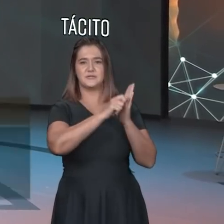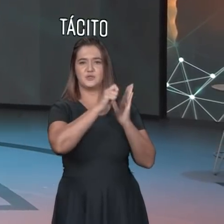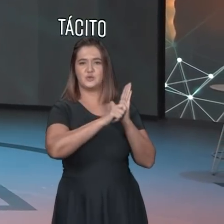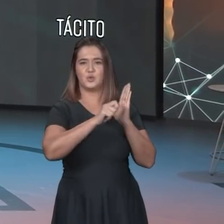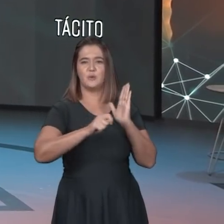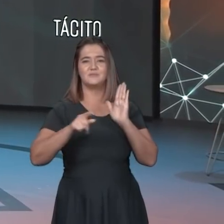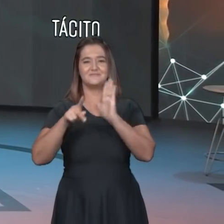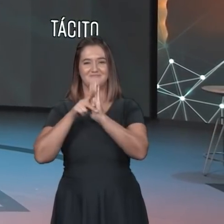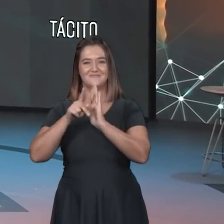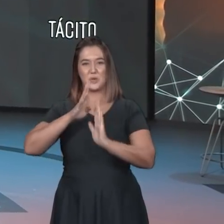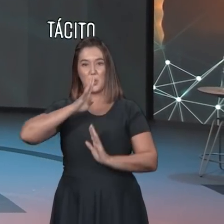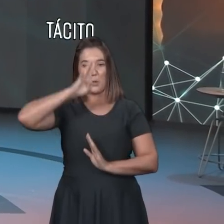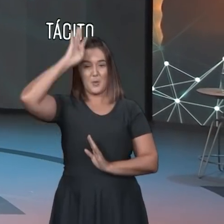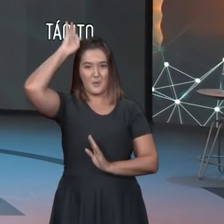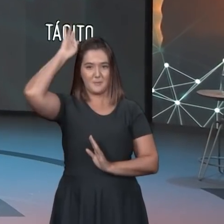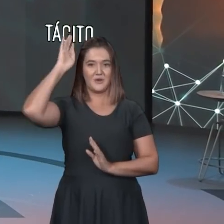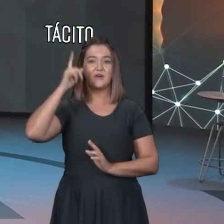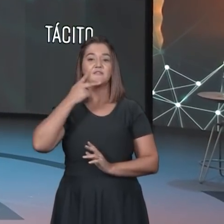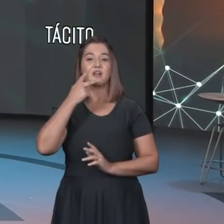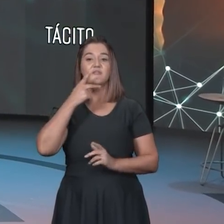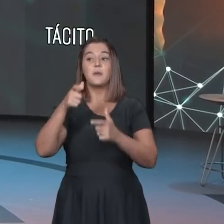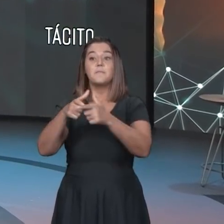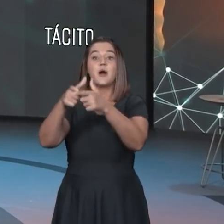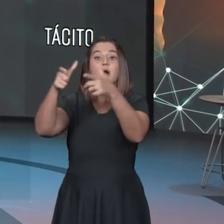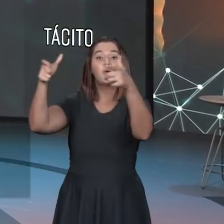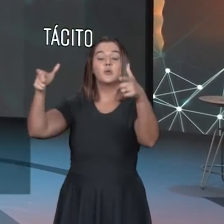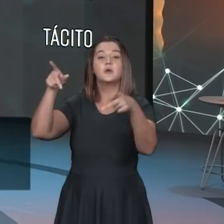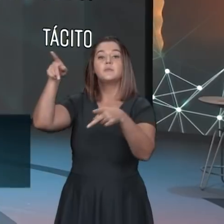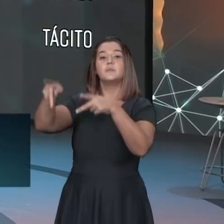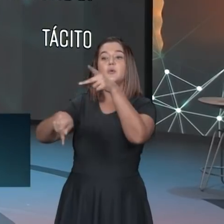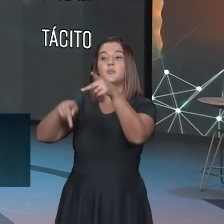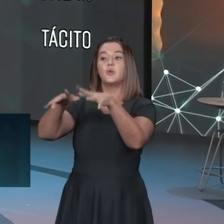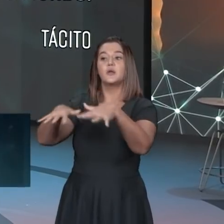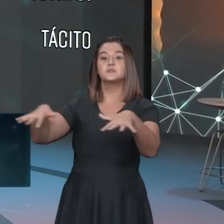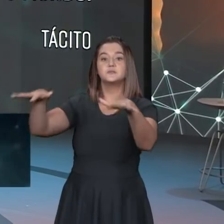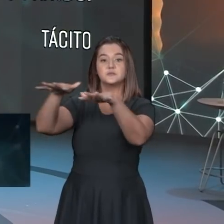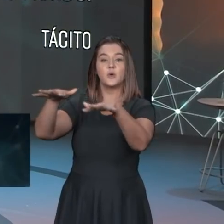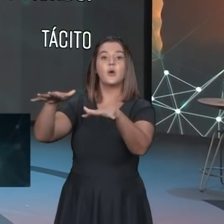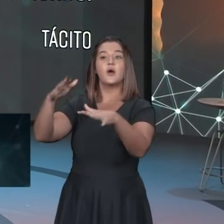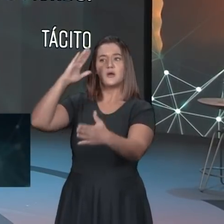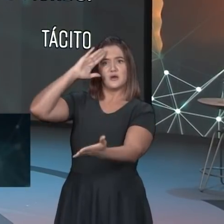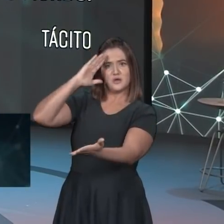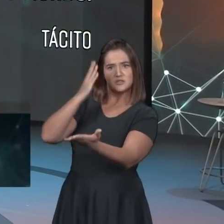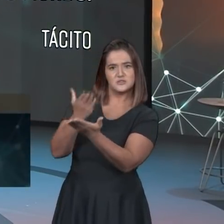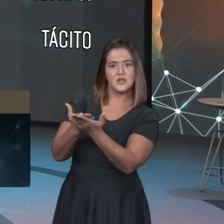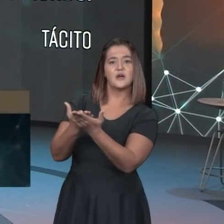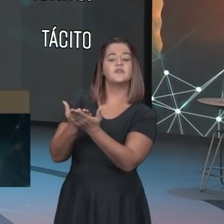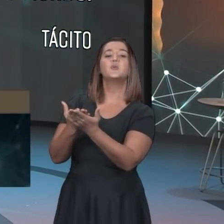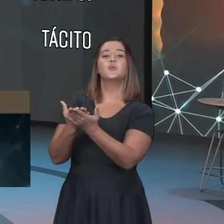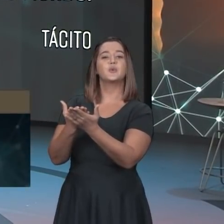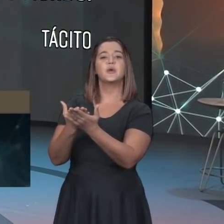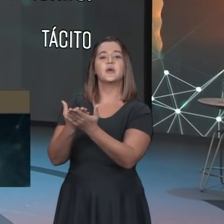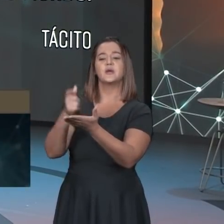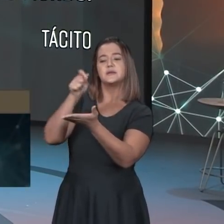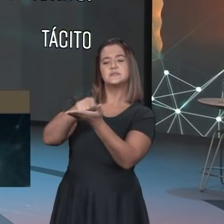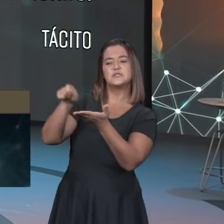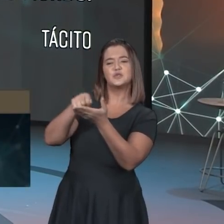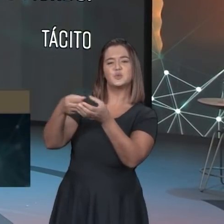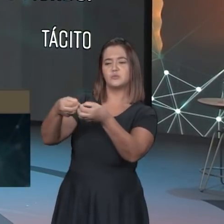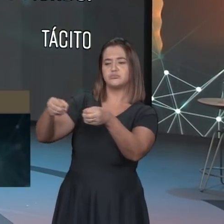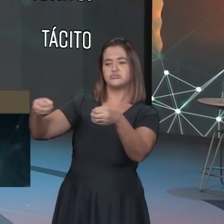romano. A maioria da população estava convencida que as antigas escrituras dos seus